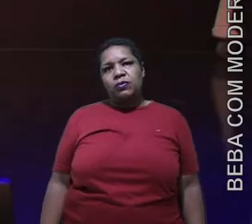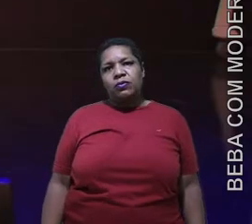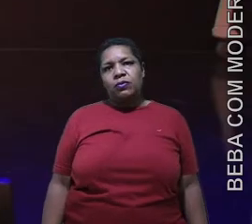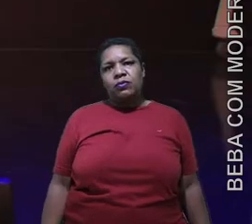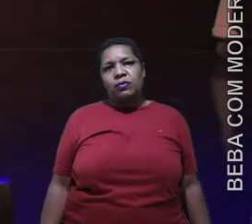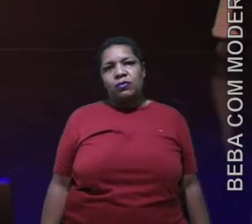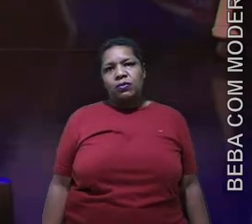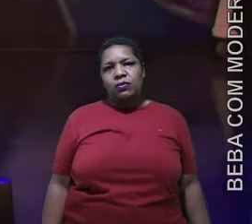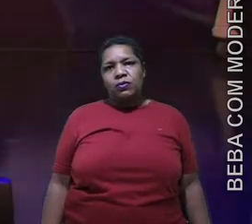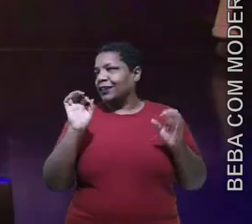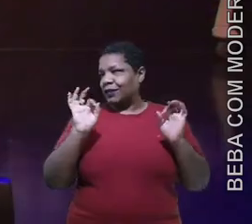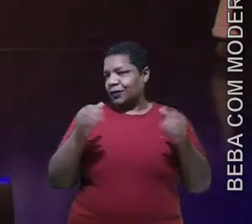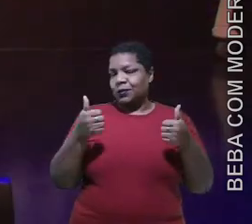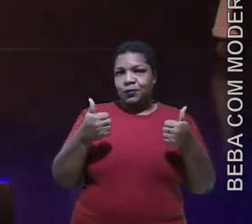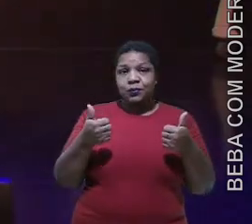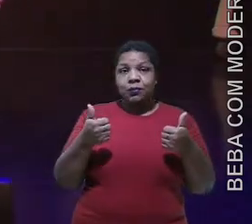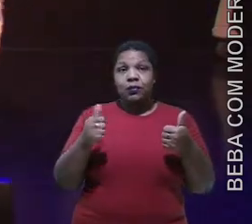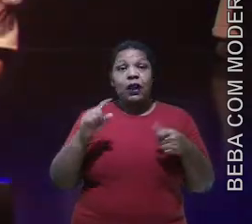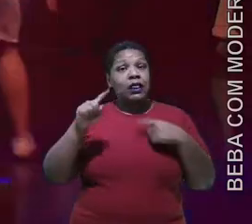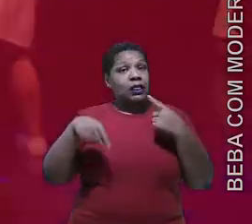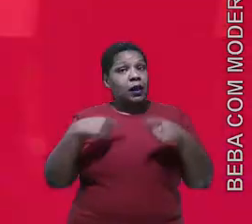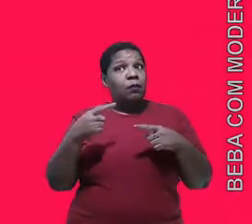E aí